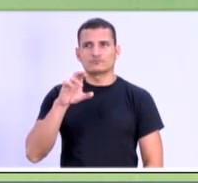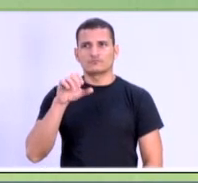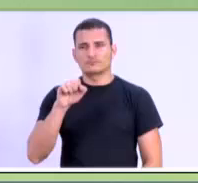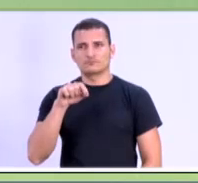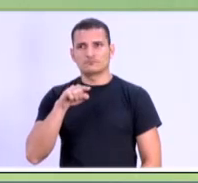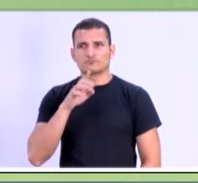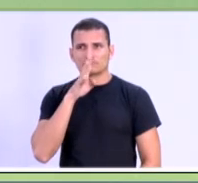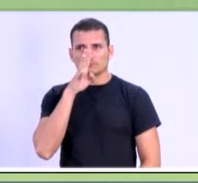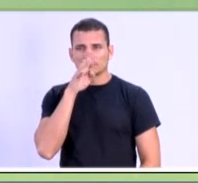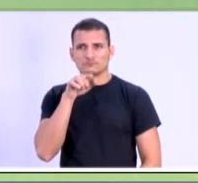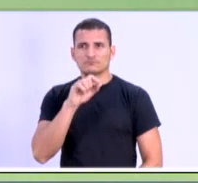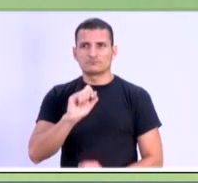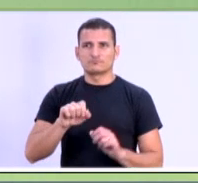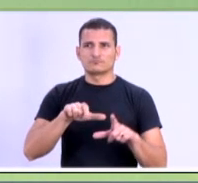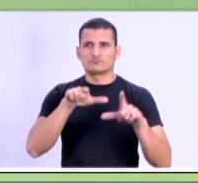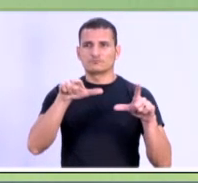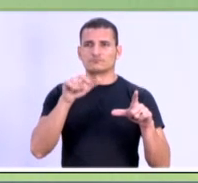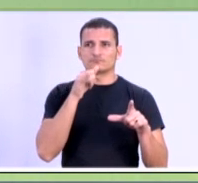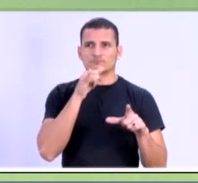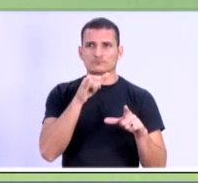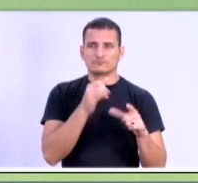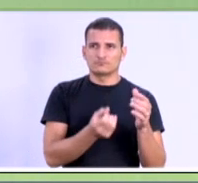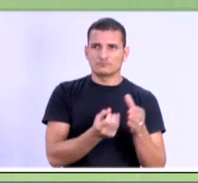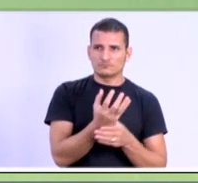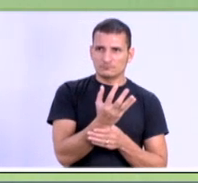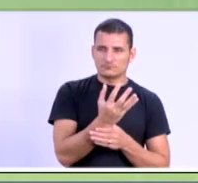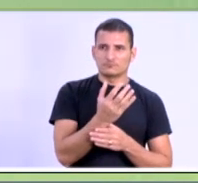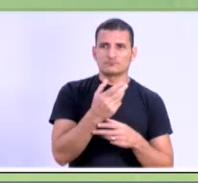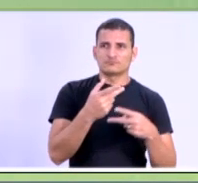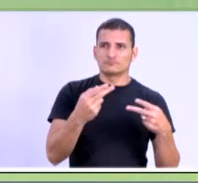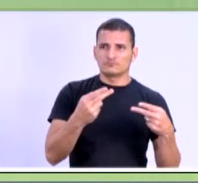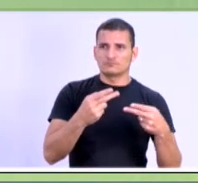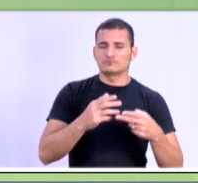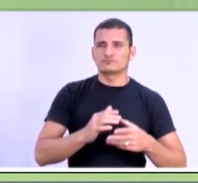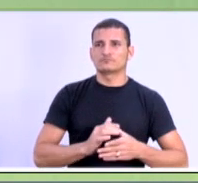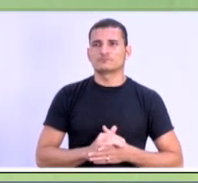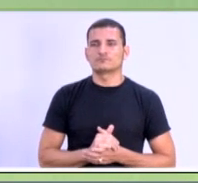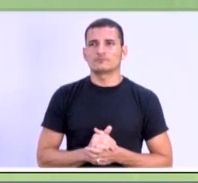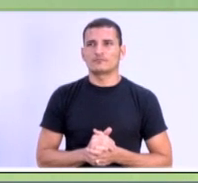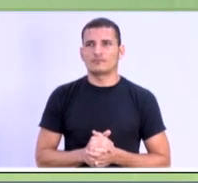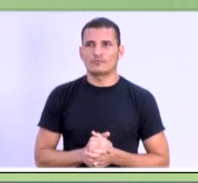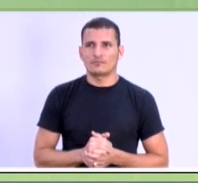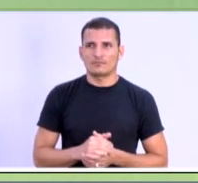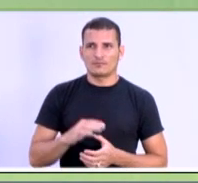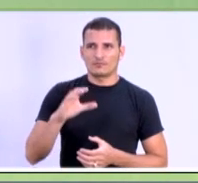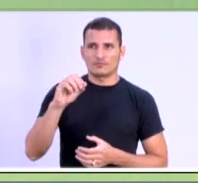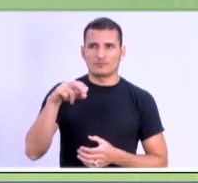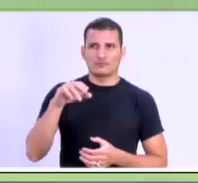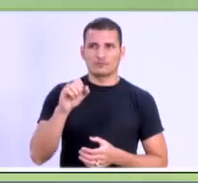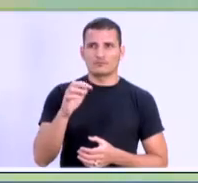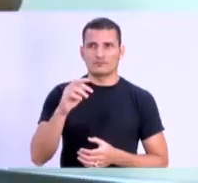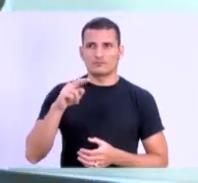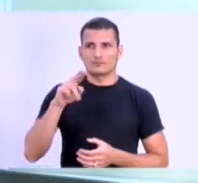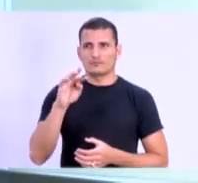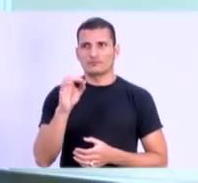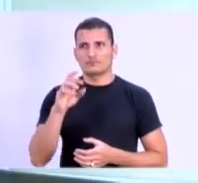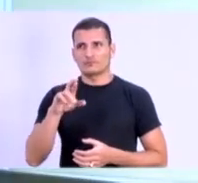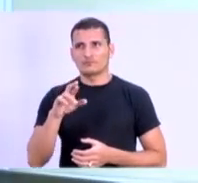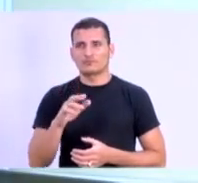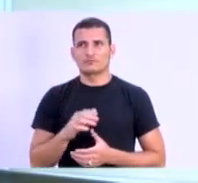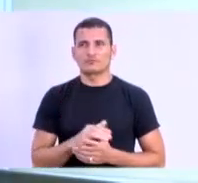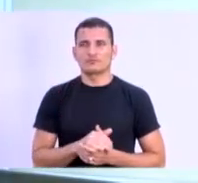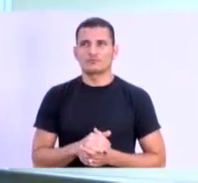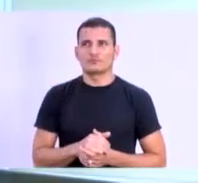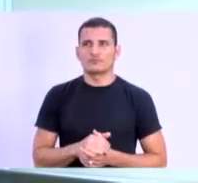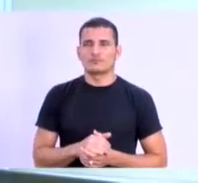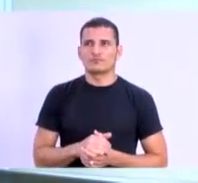né? Uma coisa bem interessante, tá? O construtor eu não preciso chamar, eu não preciso invocar. Tu viu que lá no